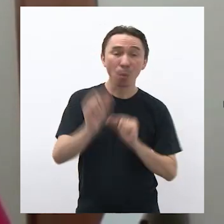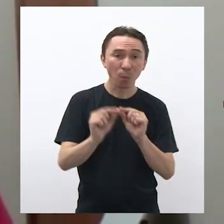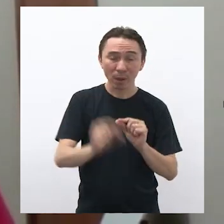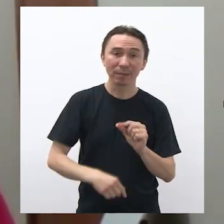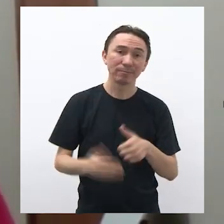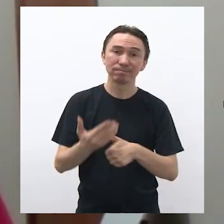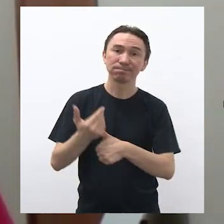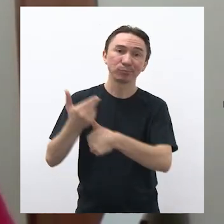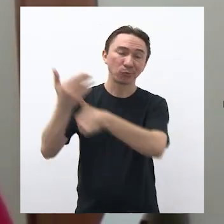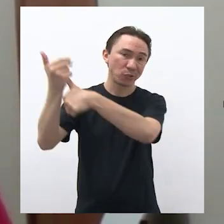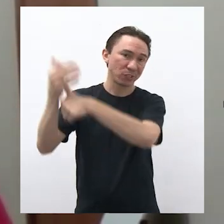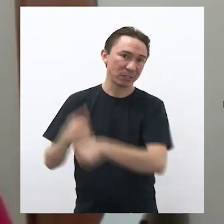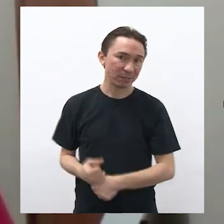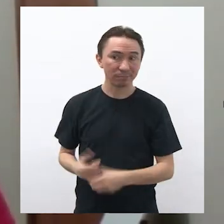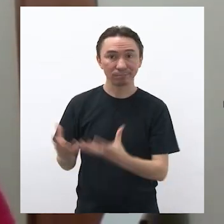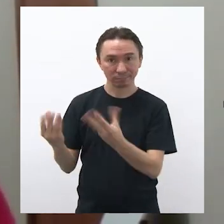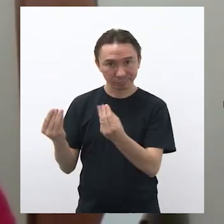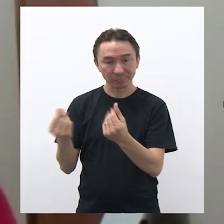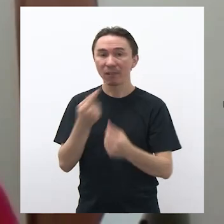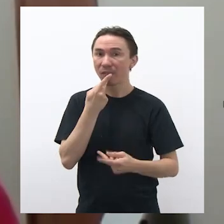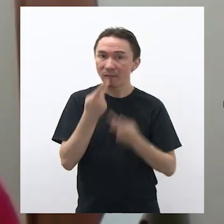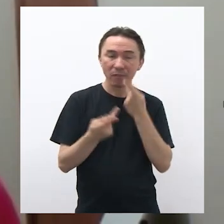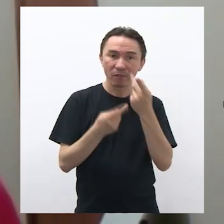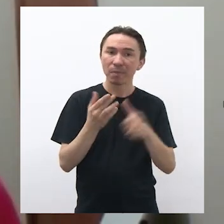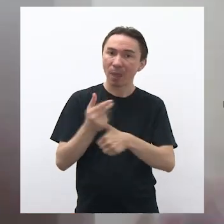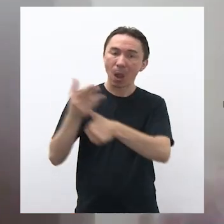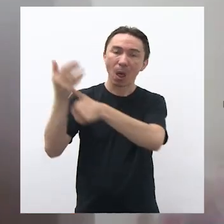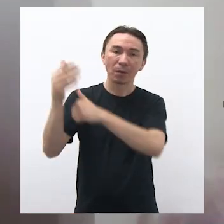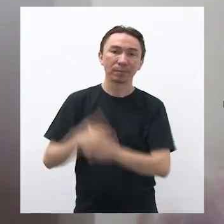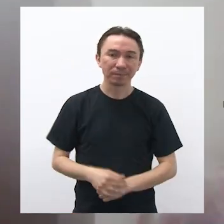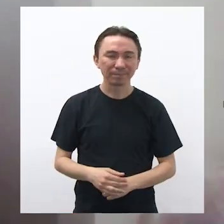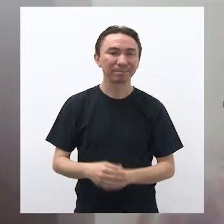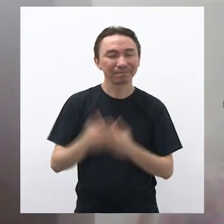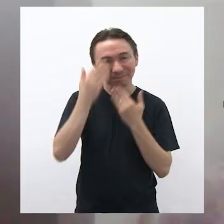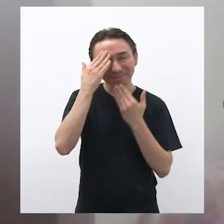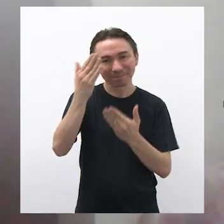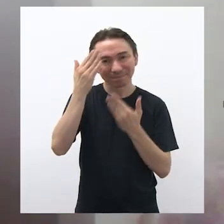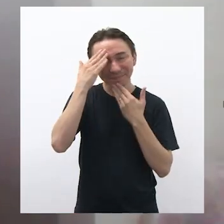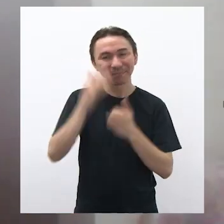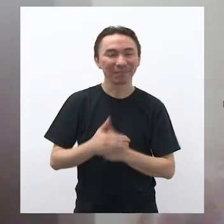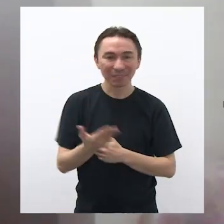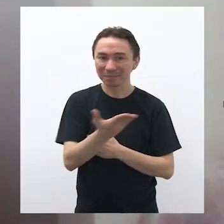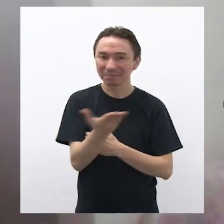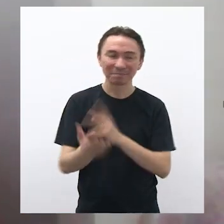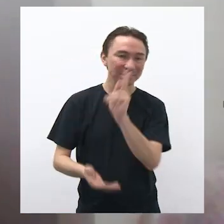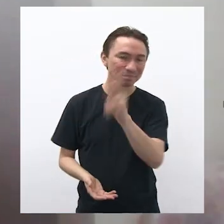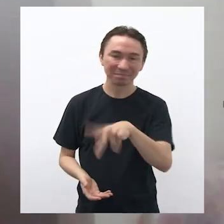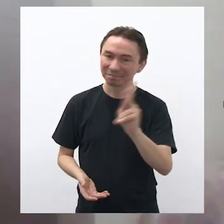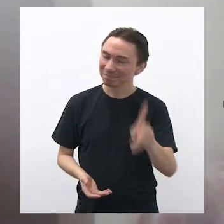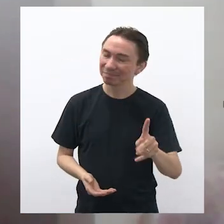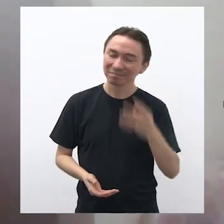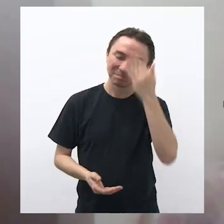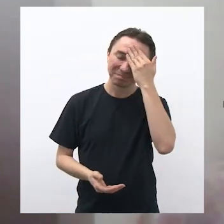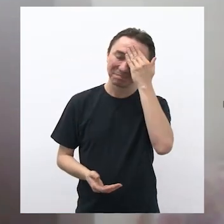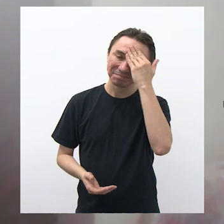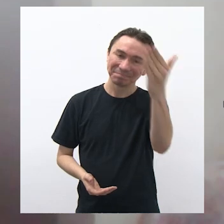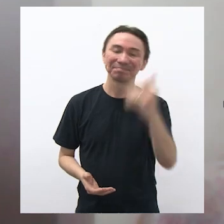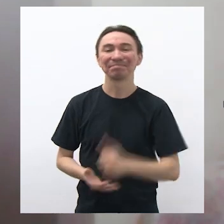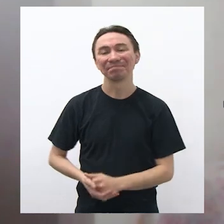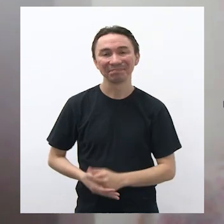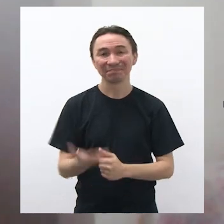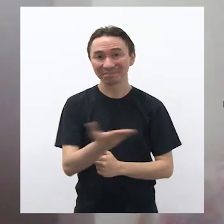tecnologia. Obrigada, professores. Obrigada, Tati. Obrigada, professores. Quando vocês trazem